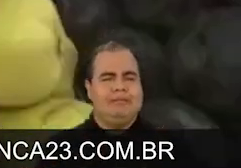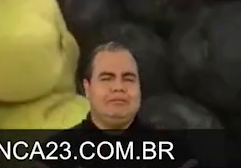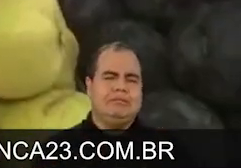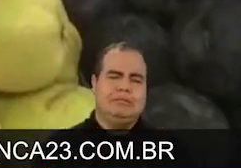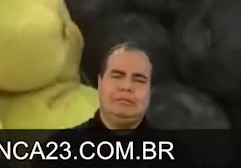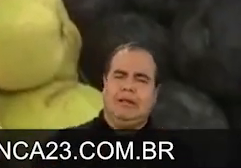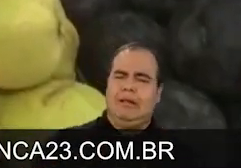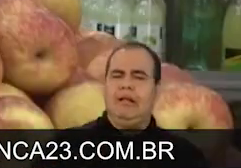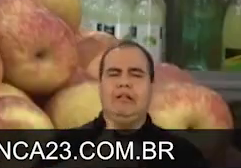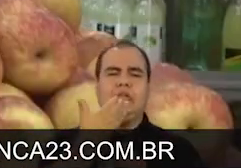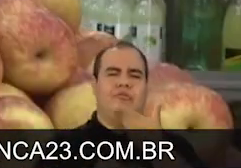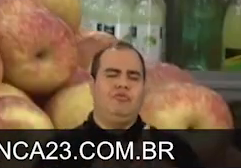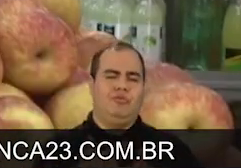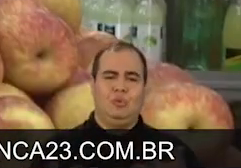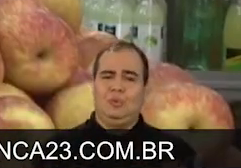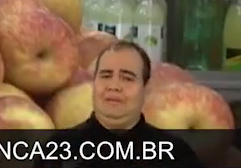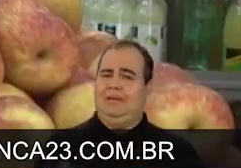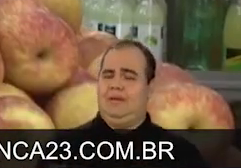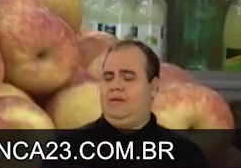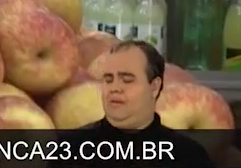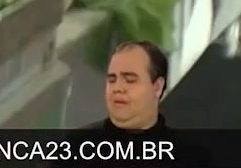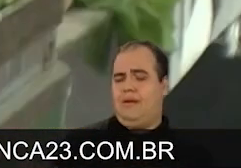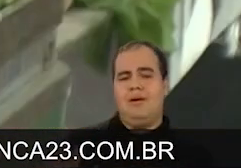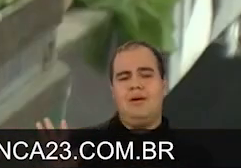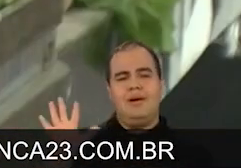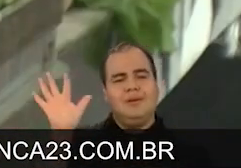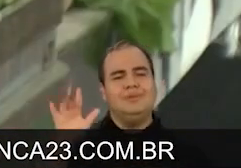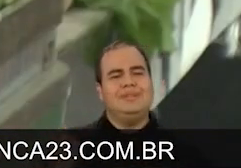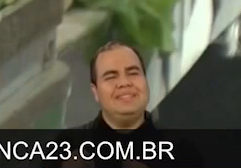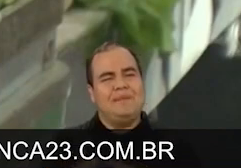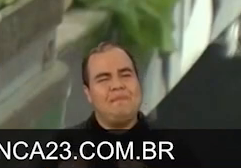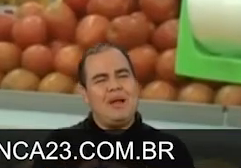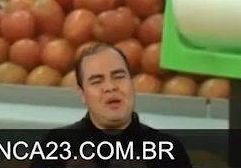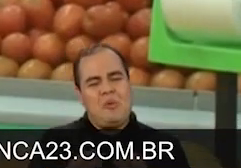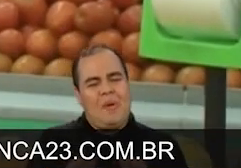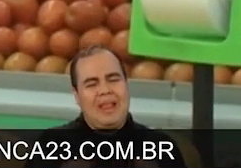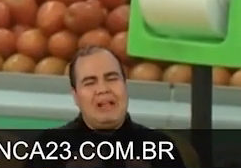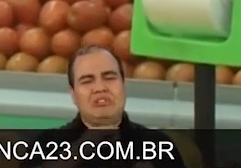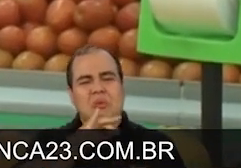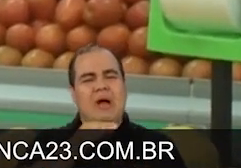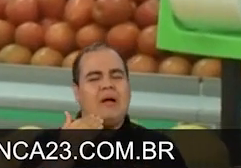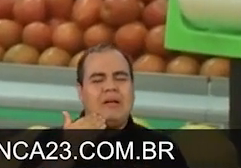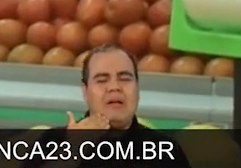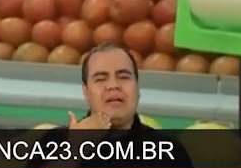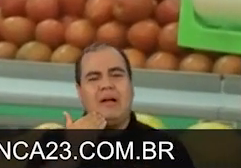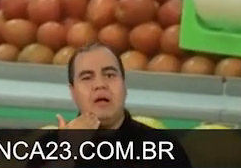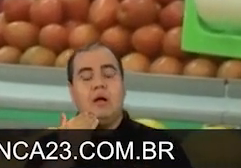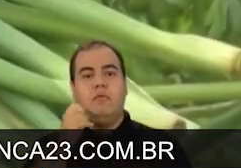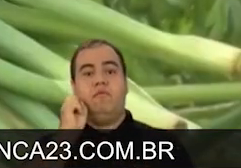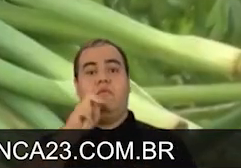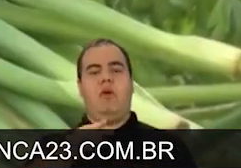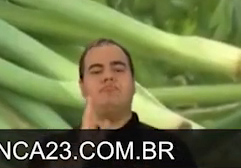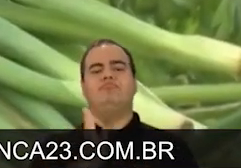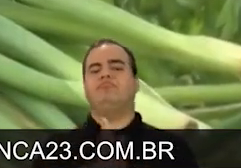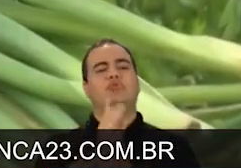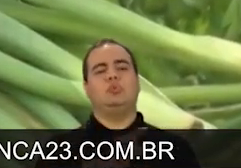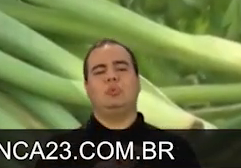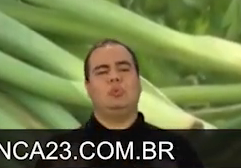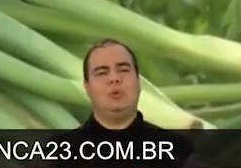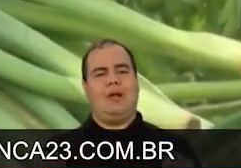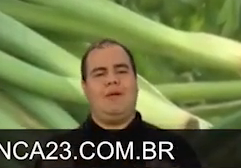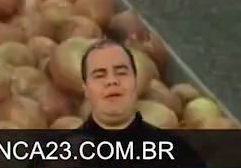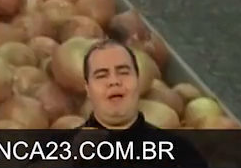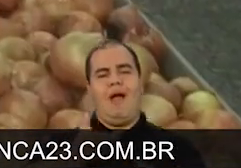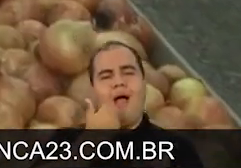verduras e frutas, seja pelo preço dos produtos ou pela qualidade. O jeito que a aposentada encontrou foi substituir